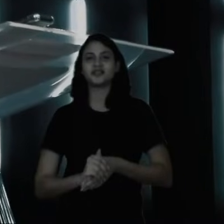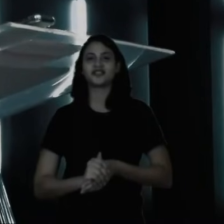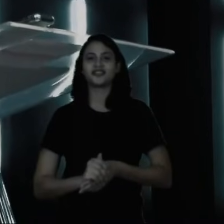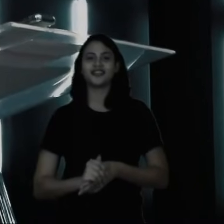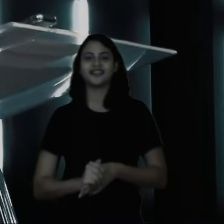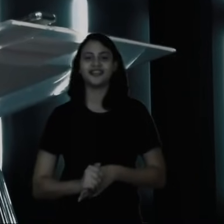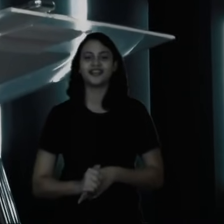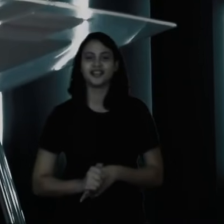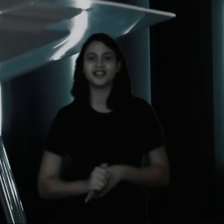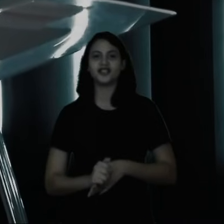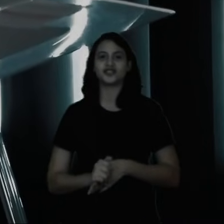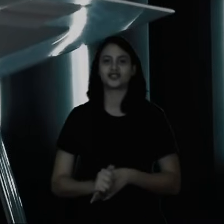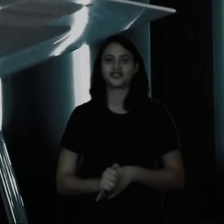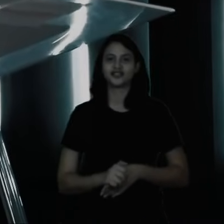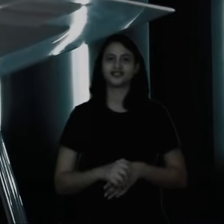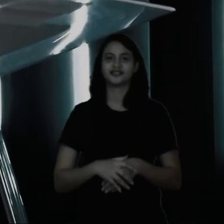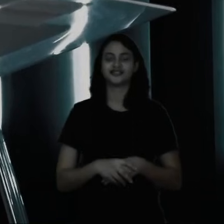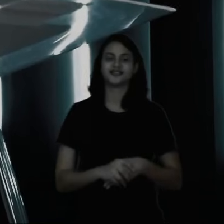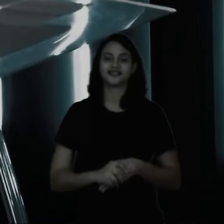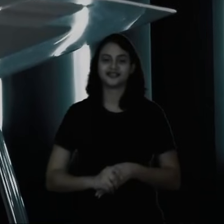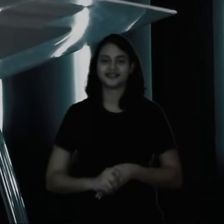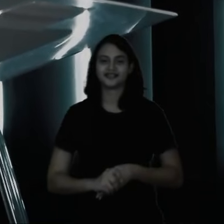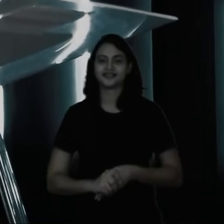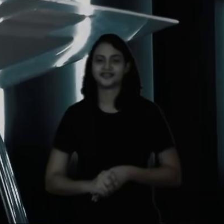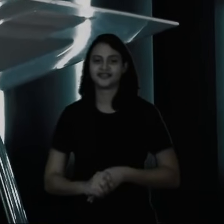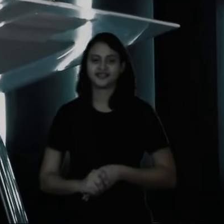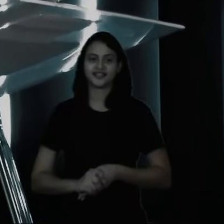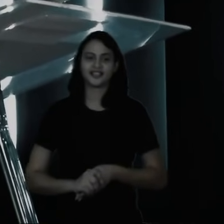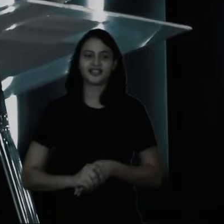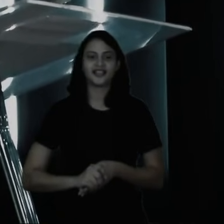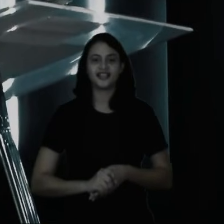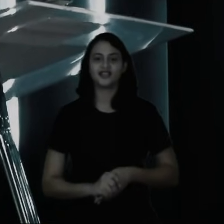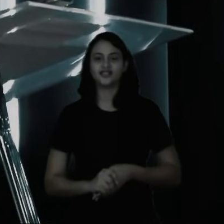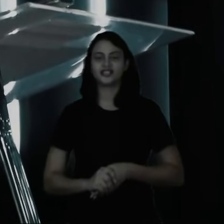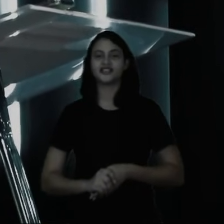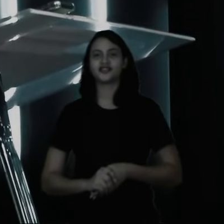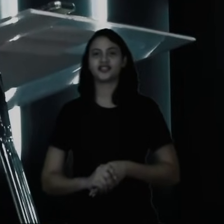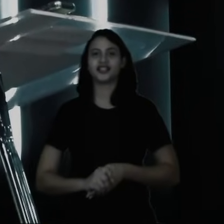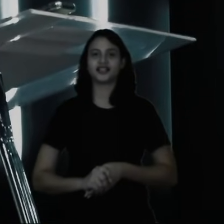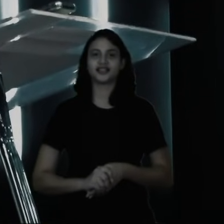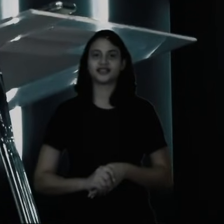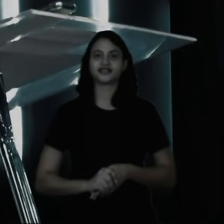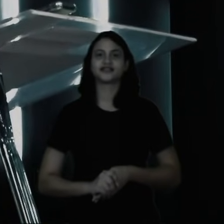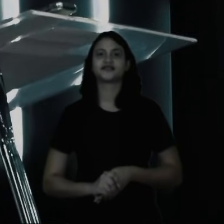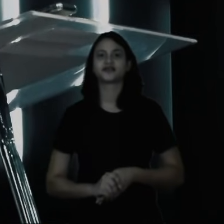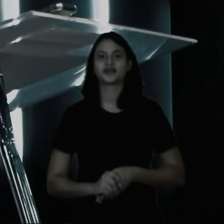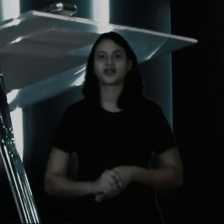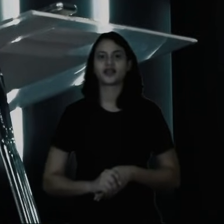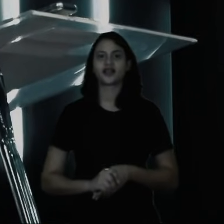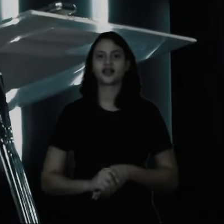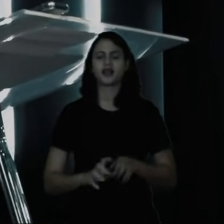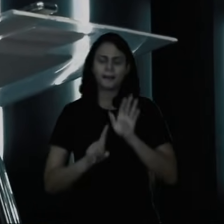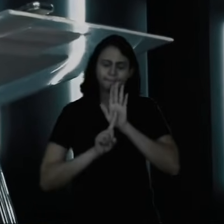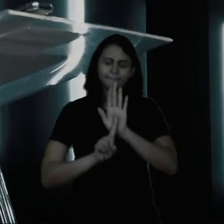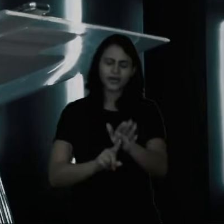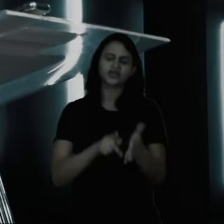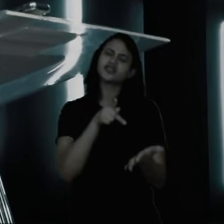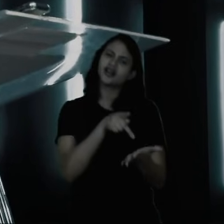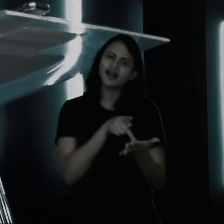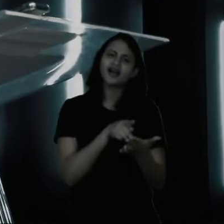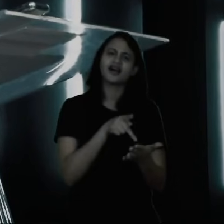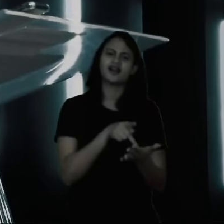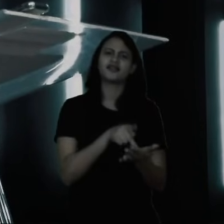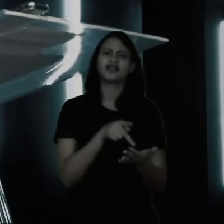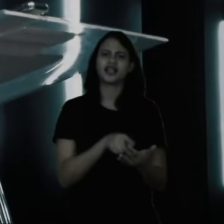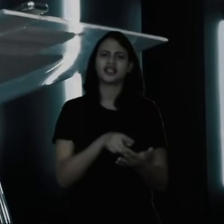Esse livro é um livro muito transparente para mostrar a verdade sobre a rejeição, que, ei,